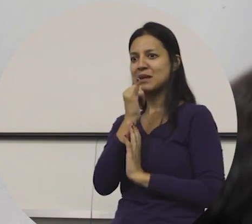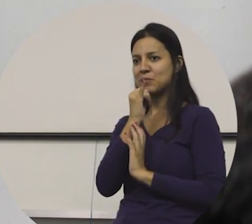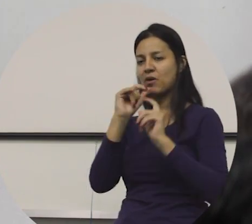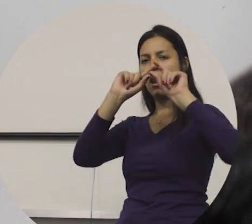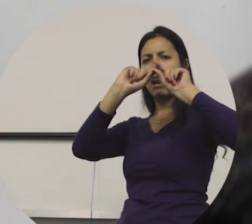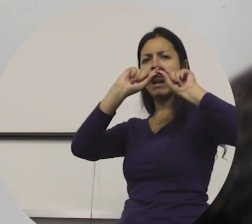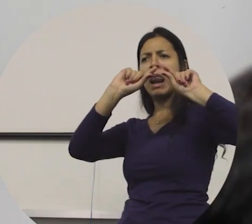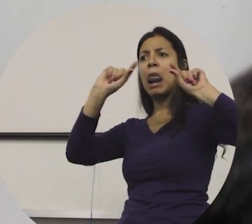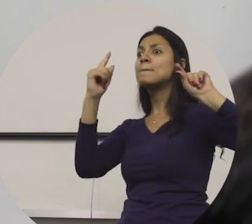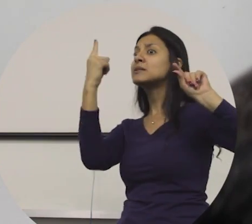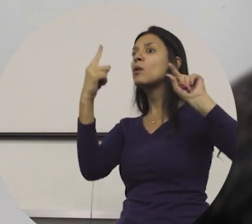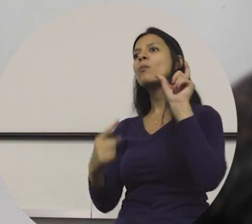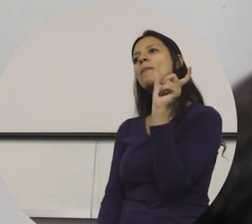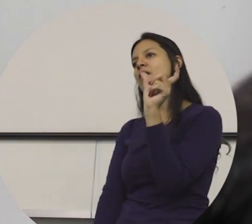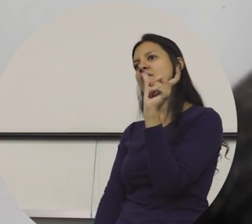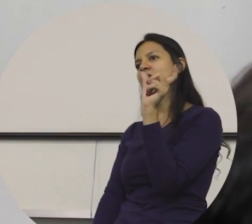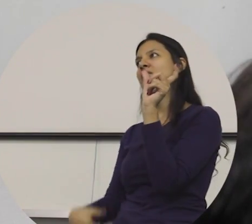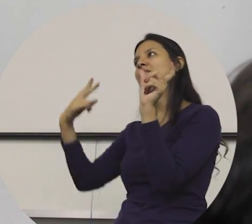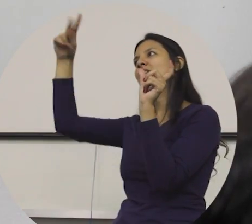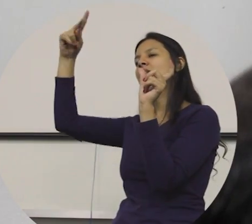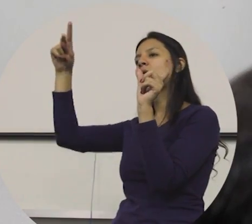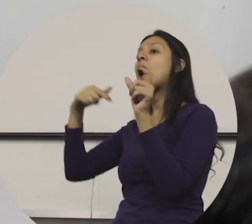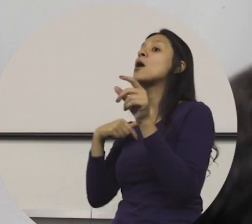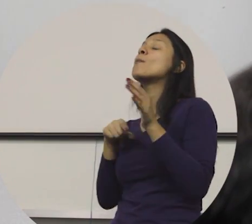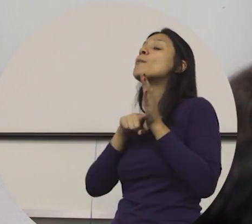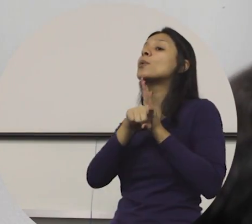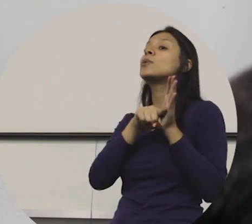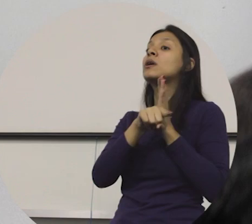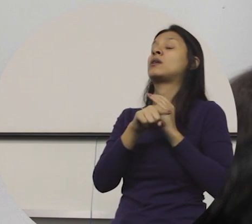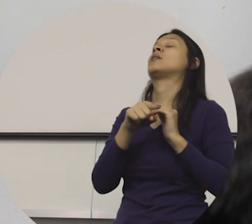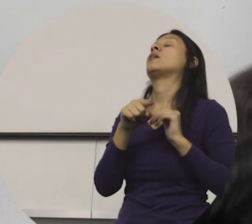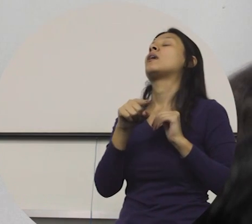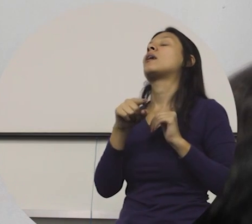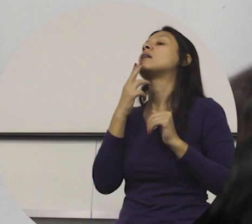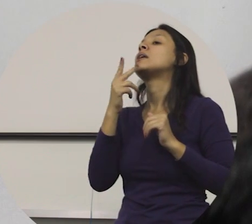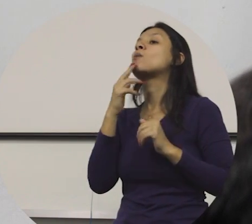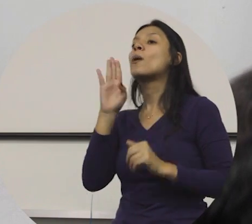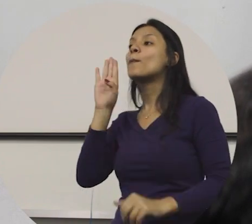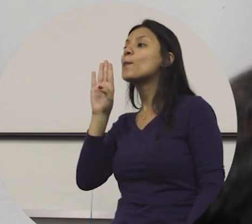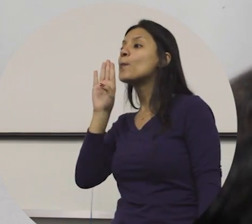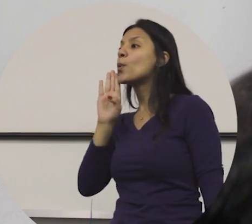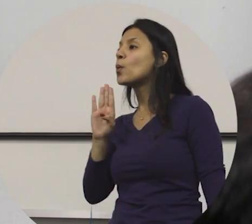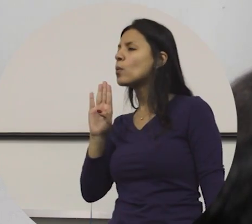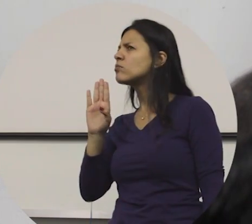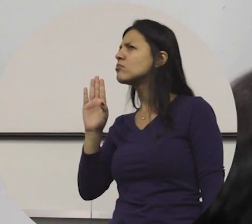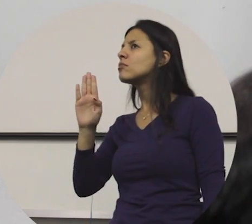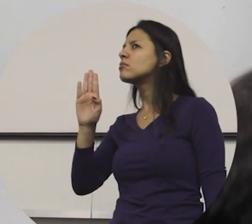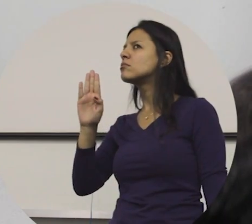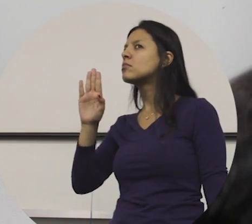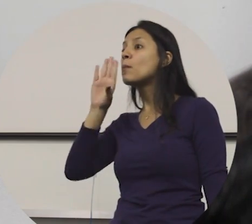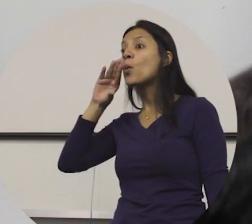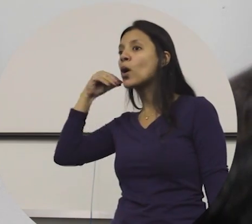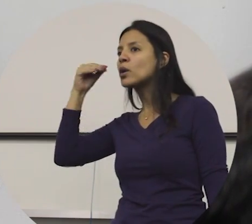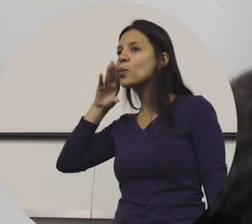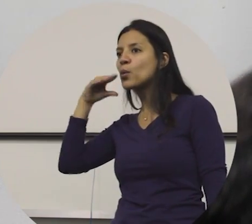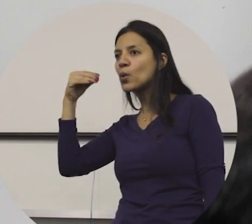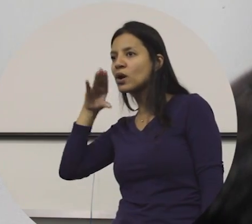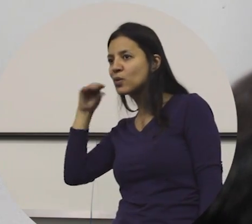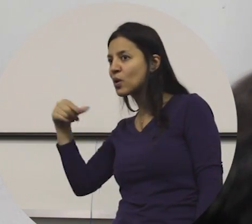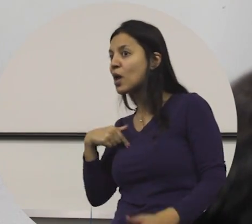do esquimó, eu procurei em, acho que búlgaro. E aí é bem complicado também, que é uma coisa assim, é, eu sou, não